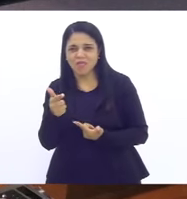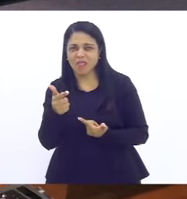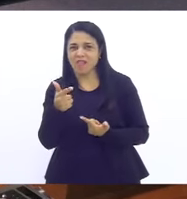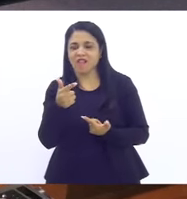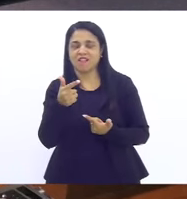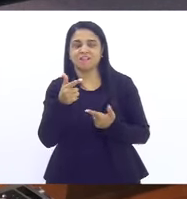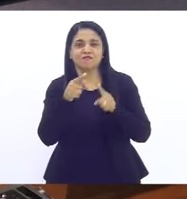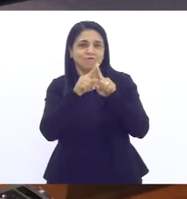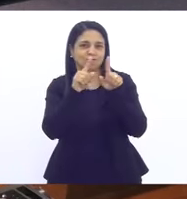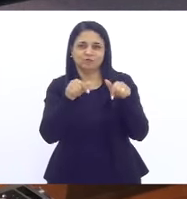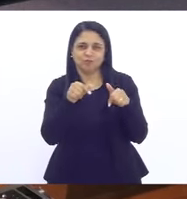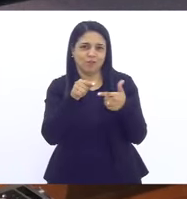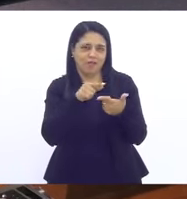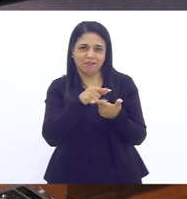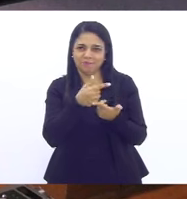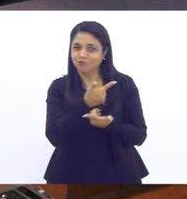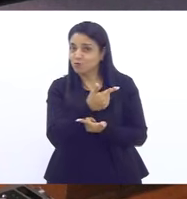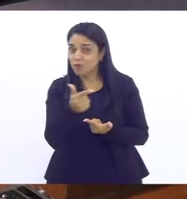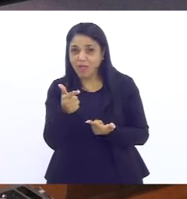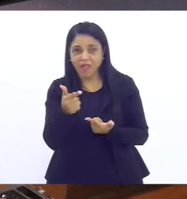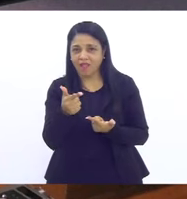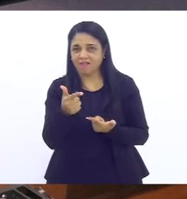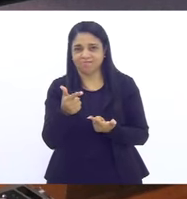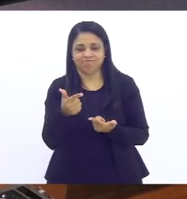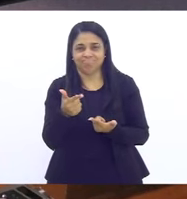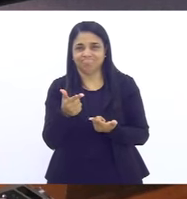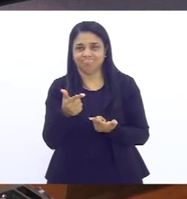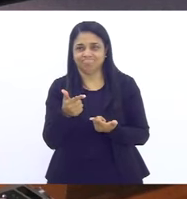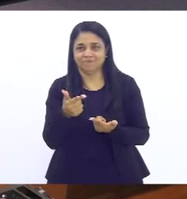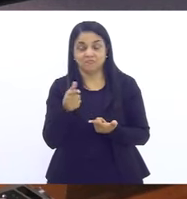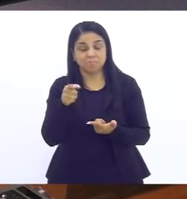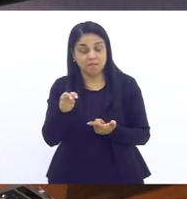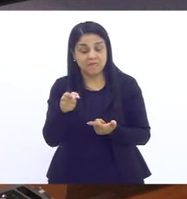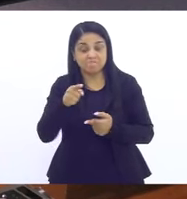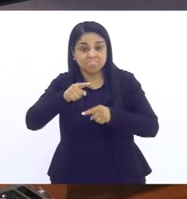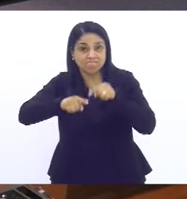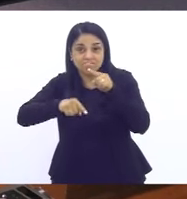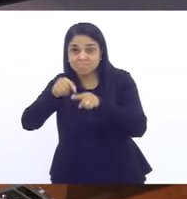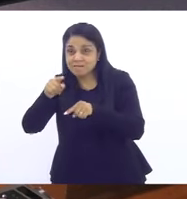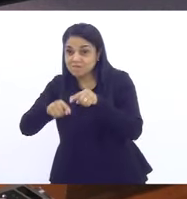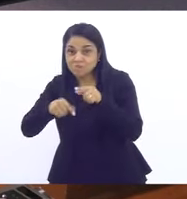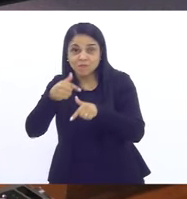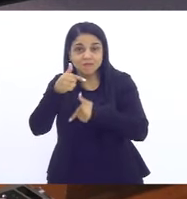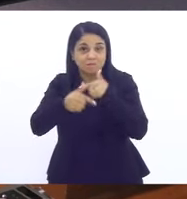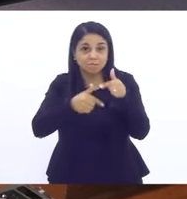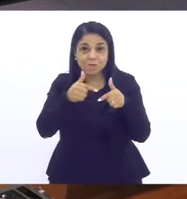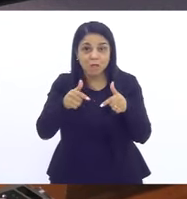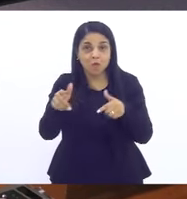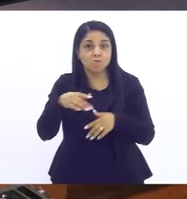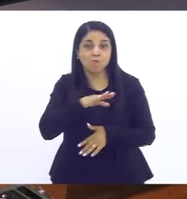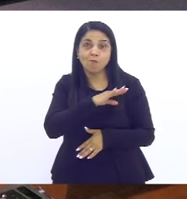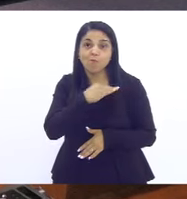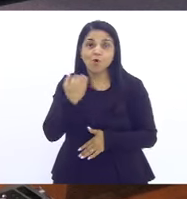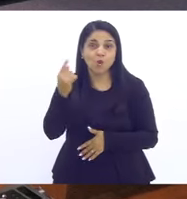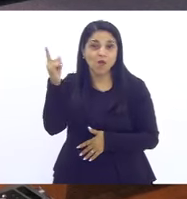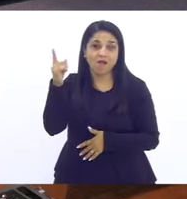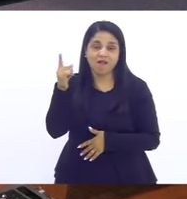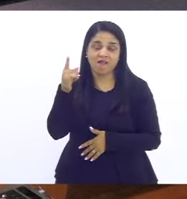população, né, eles não dão mês de trabalho para os trabalhadores. Não dão mês, porque morreu um eletrocutado em São Gonçalo,